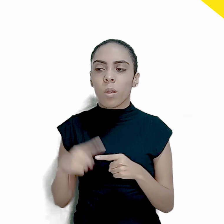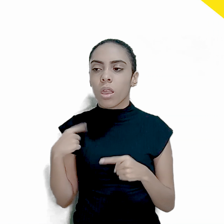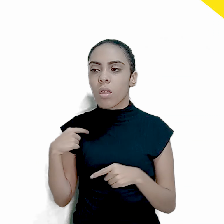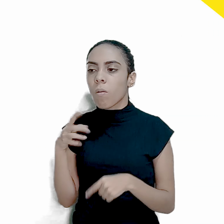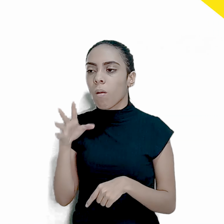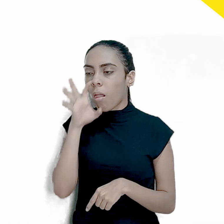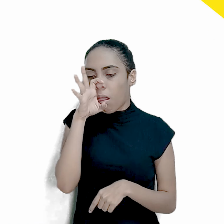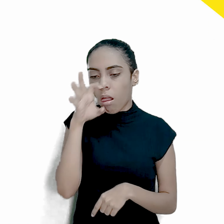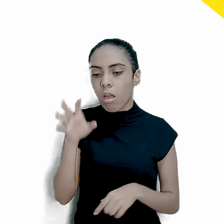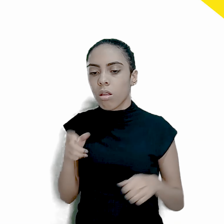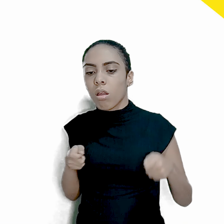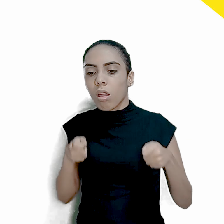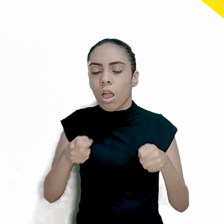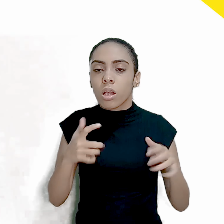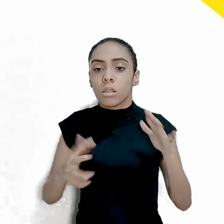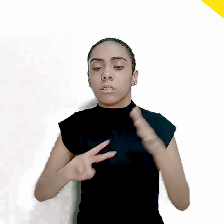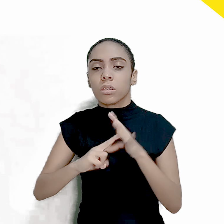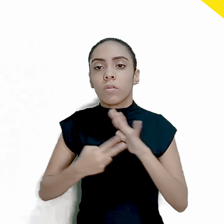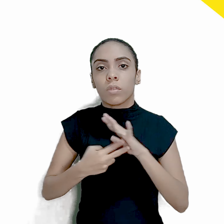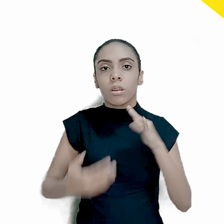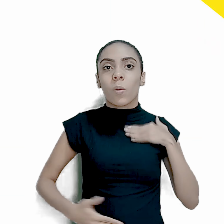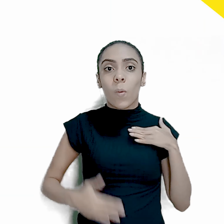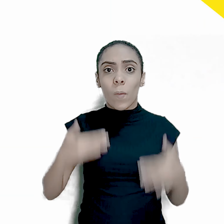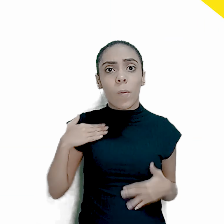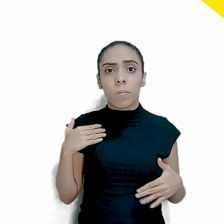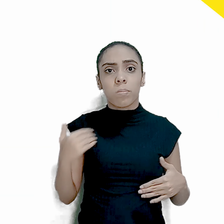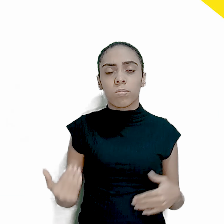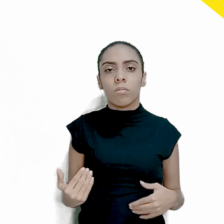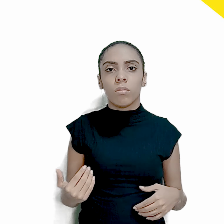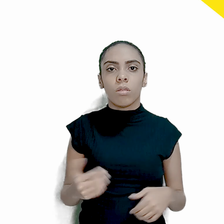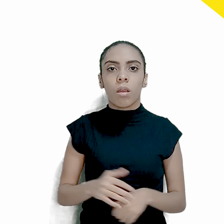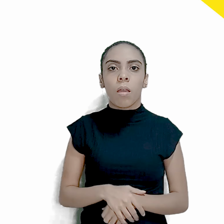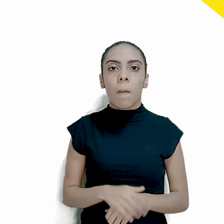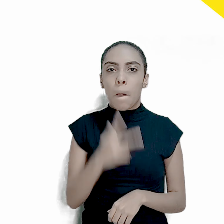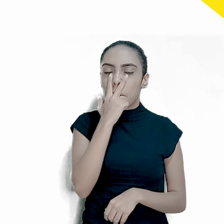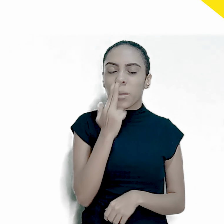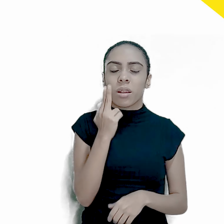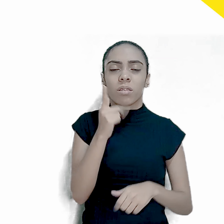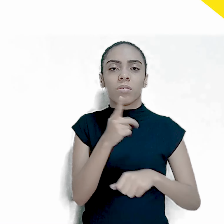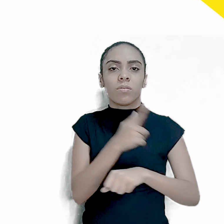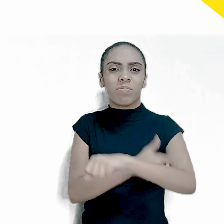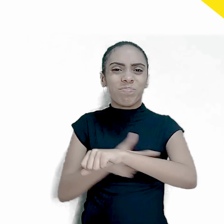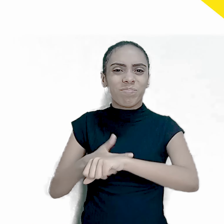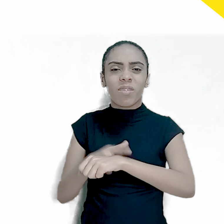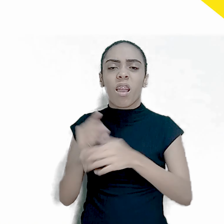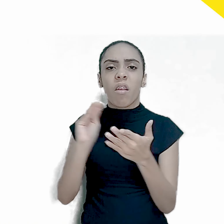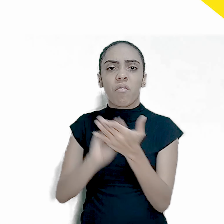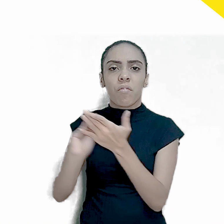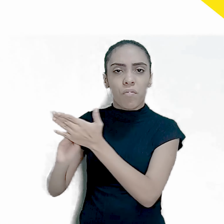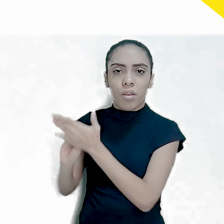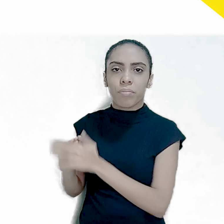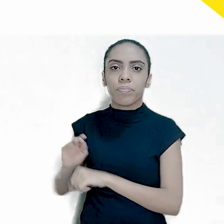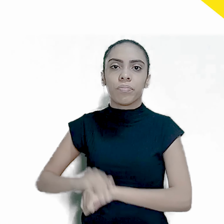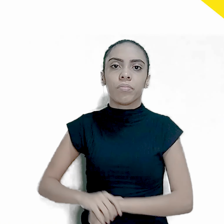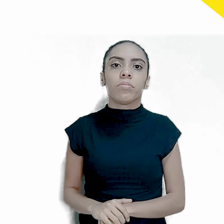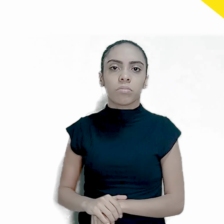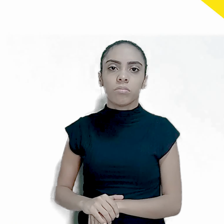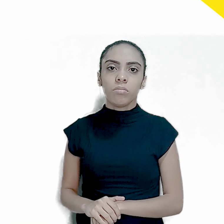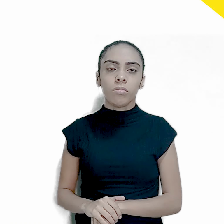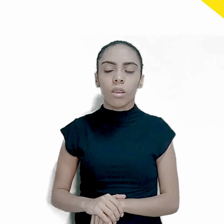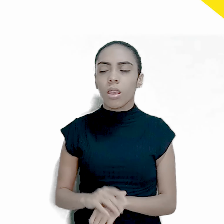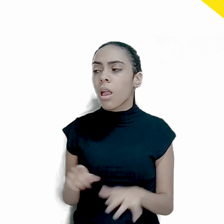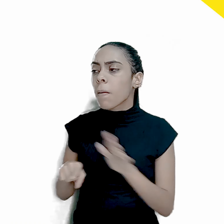Pois pegar na cadeira é pegar numa extensão do corpo da pessoa Fazendo com que seja uma ação invasiva, mal educada e